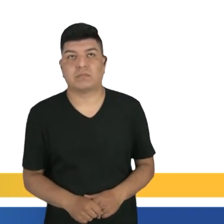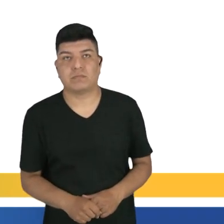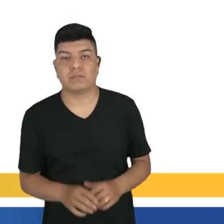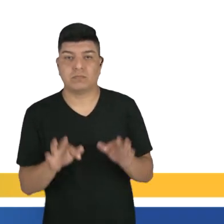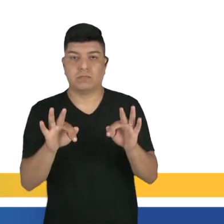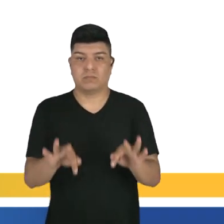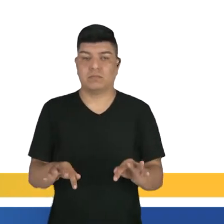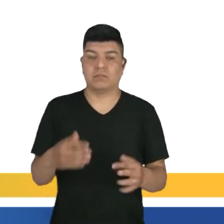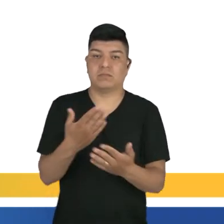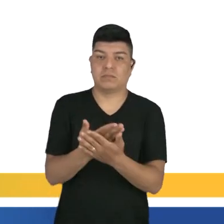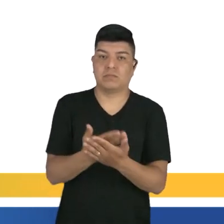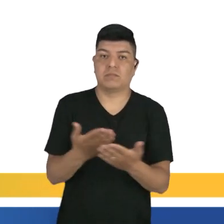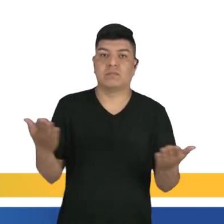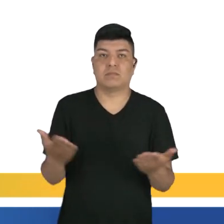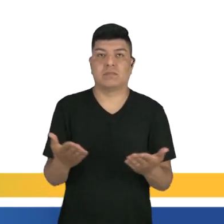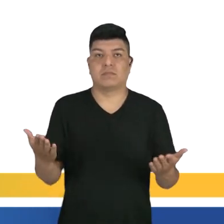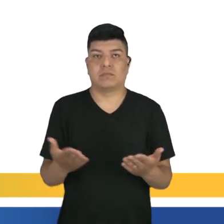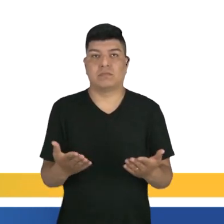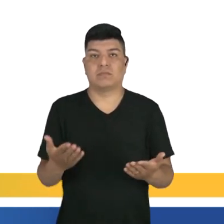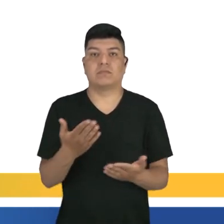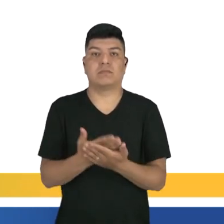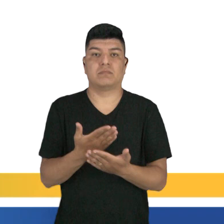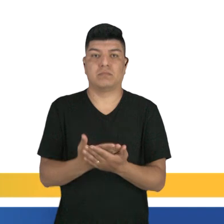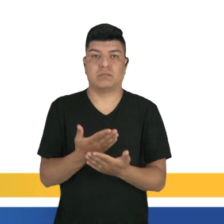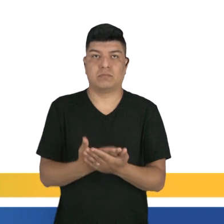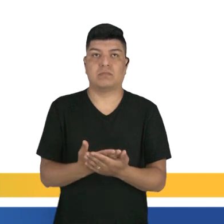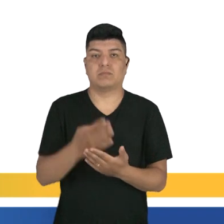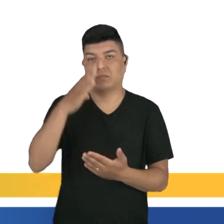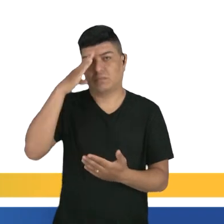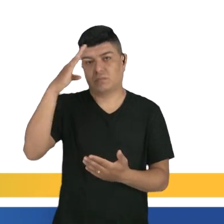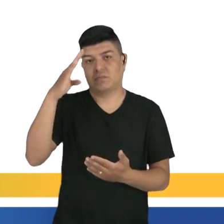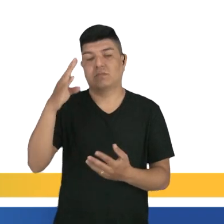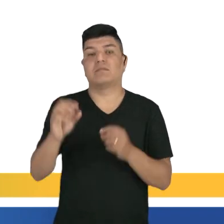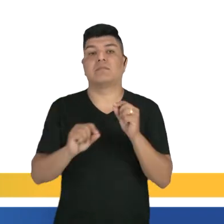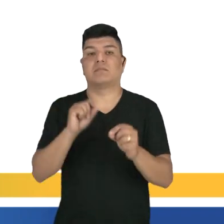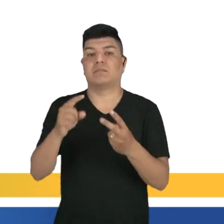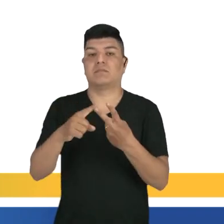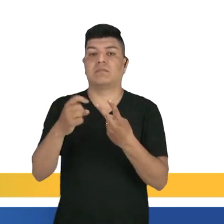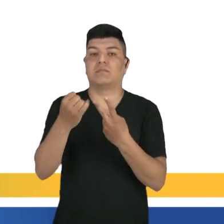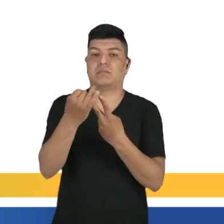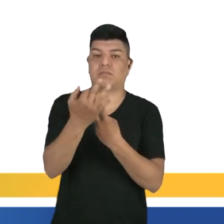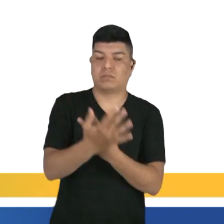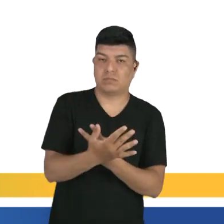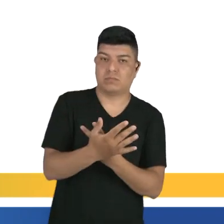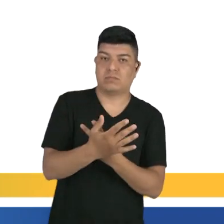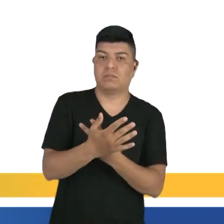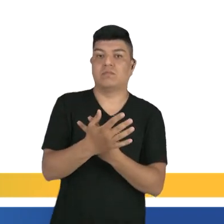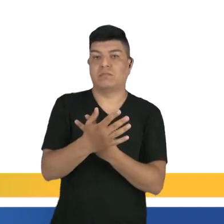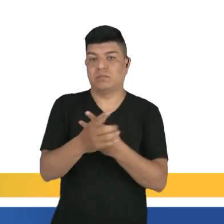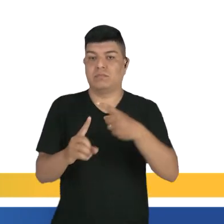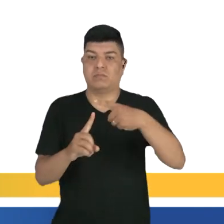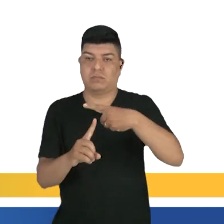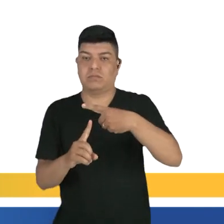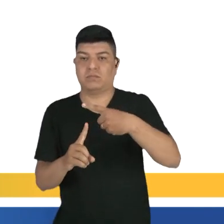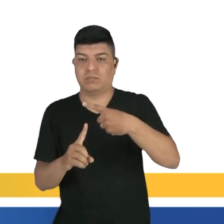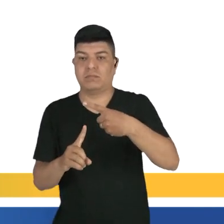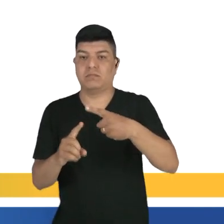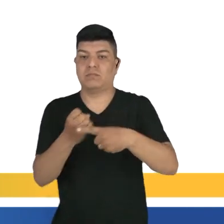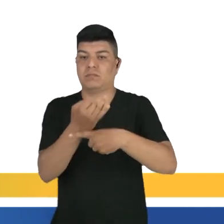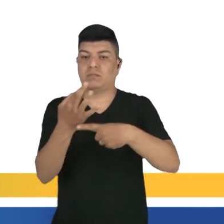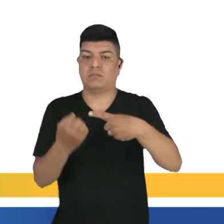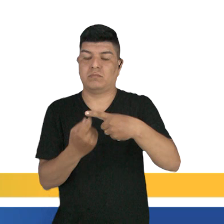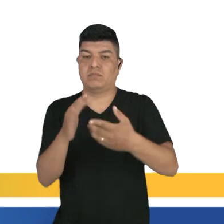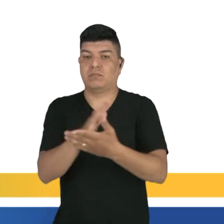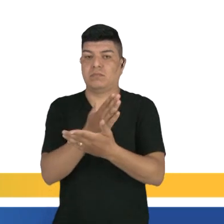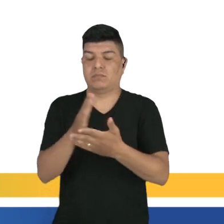Então, para finalizar nossa aula de hoje, né, nós estudamos hoje sobre as principais formas de racionalizar denominadores de frações envolvendo alguns